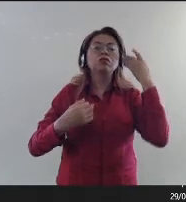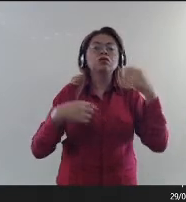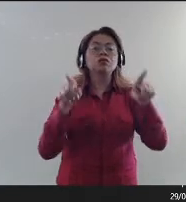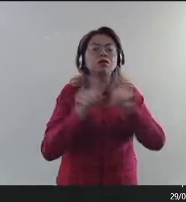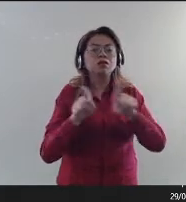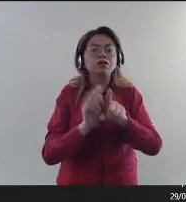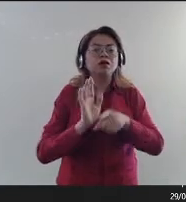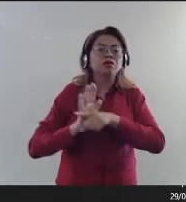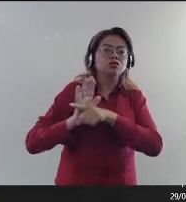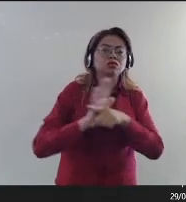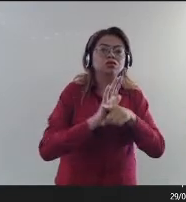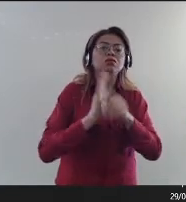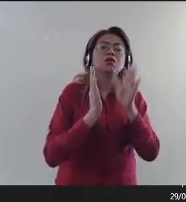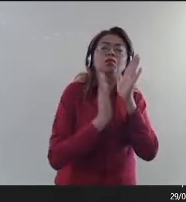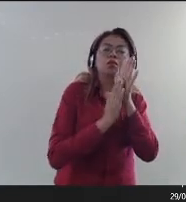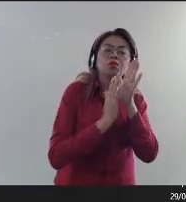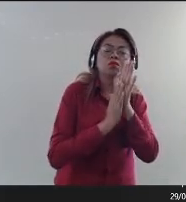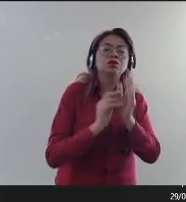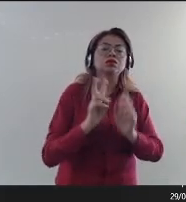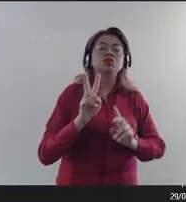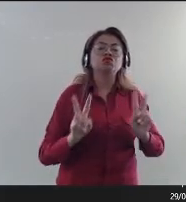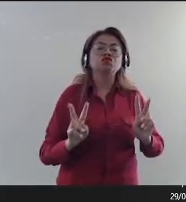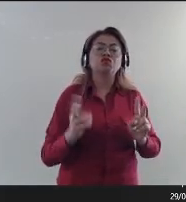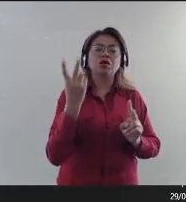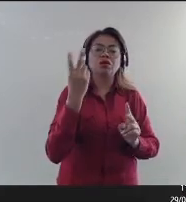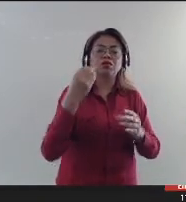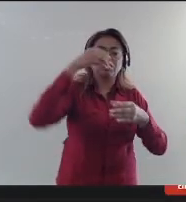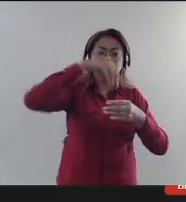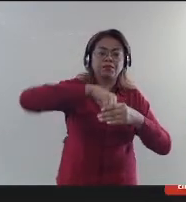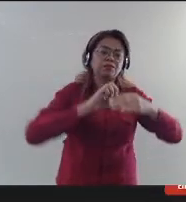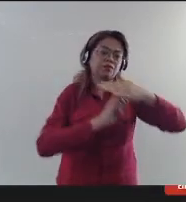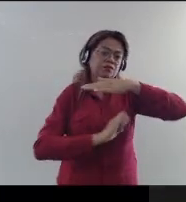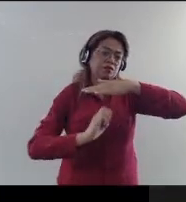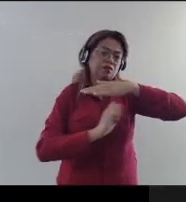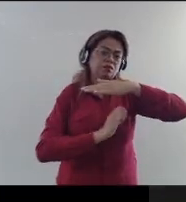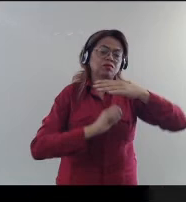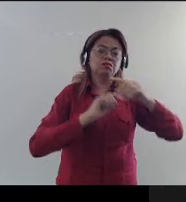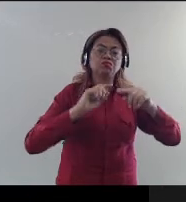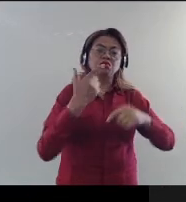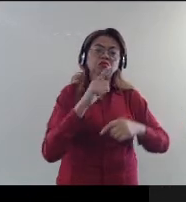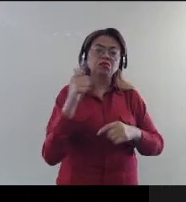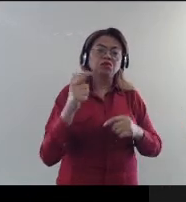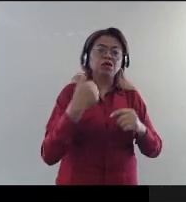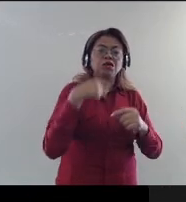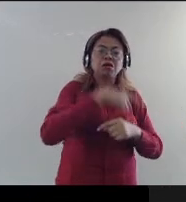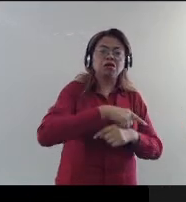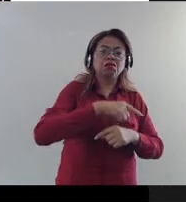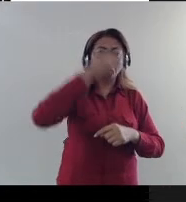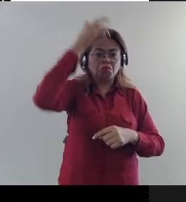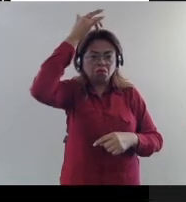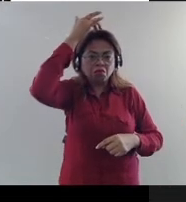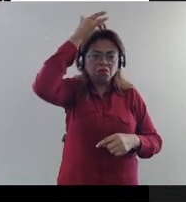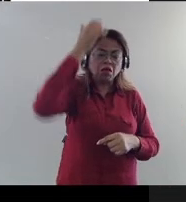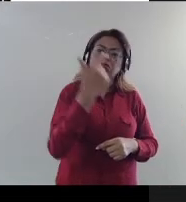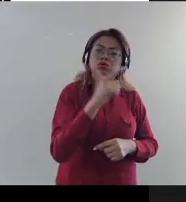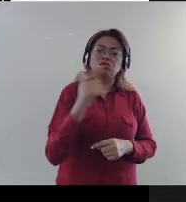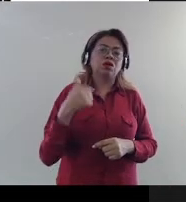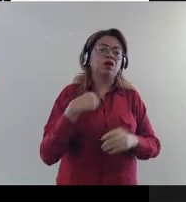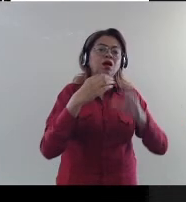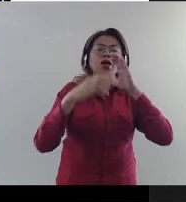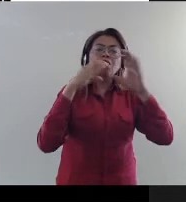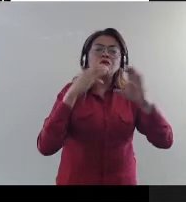da empresa, né? Então, essa é uma ideia do jurídico. Ó, aqui não tem asterisco, aqui a gente não engana ninguém, aqui a